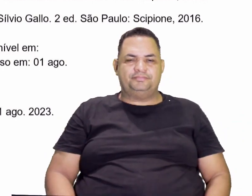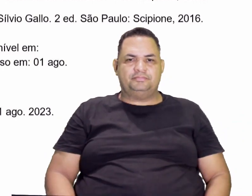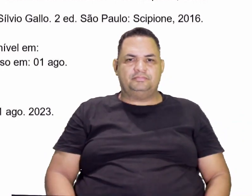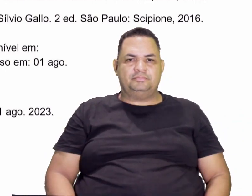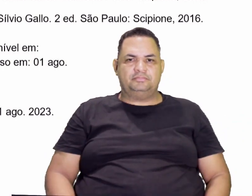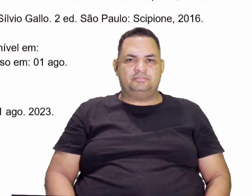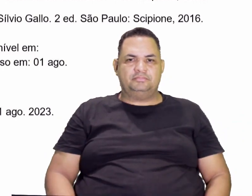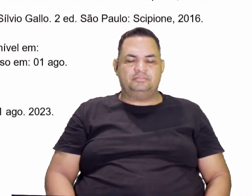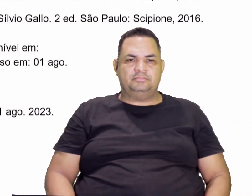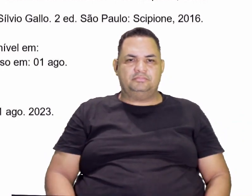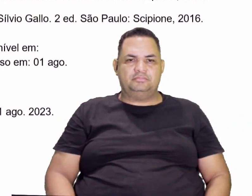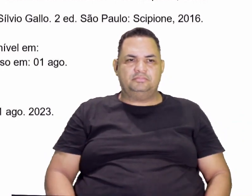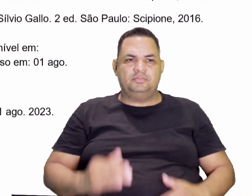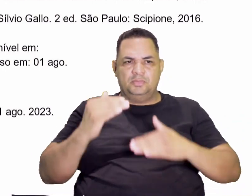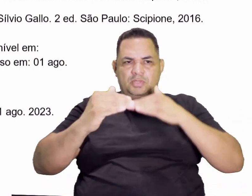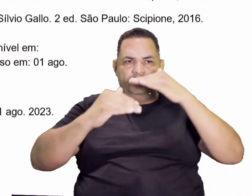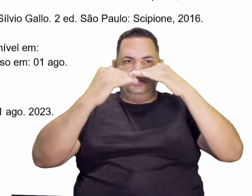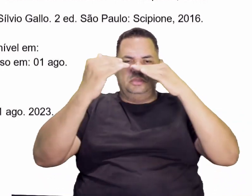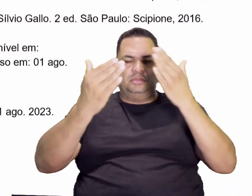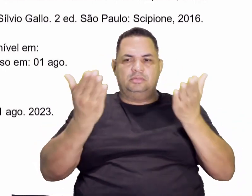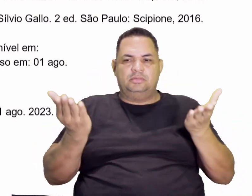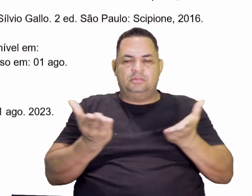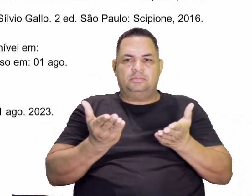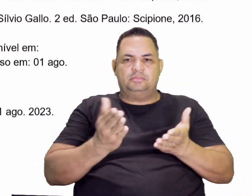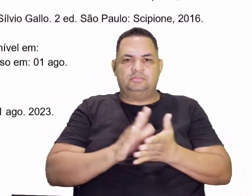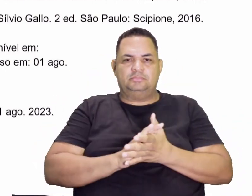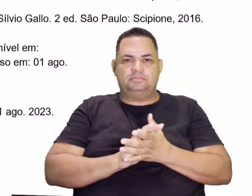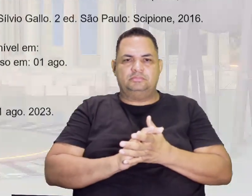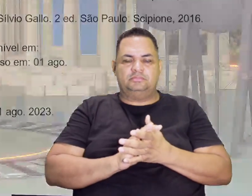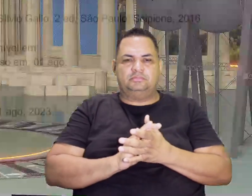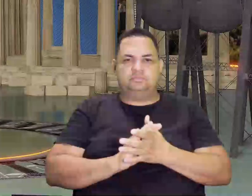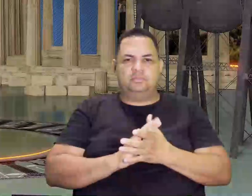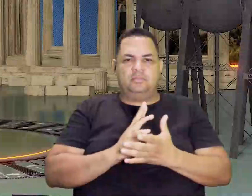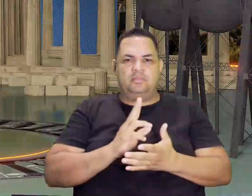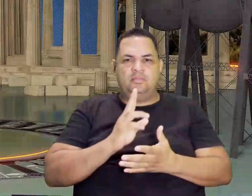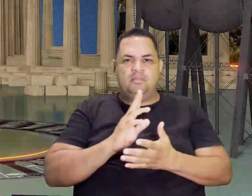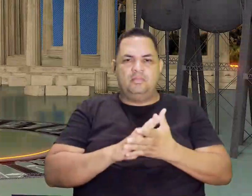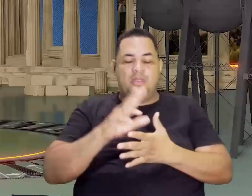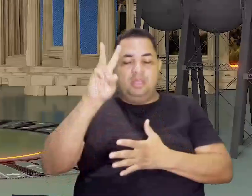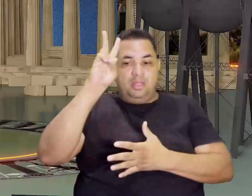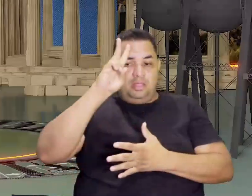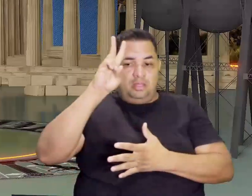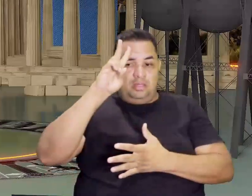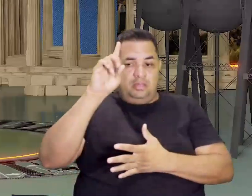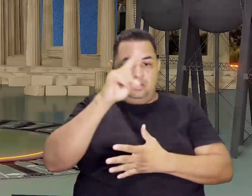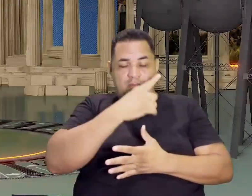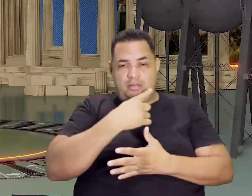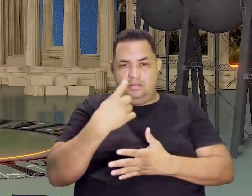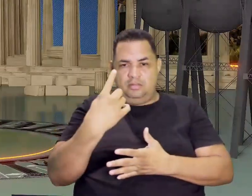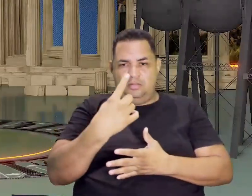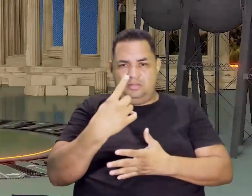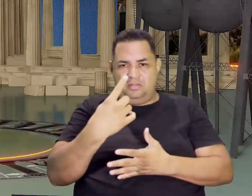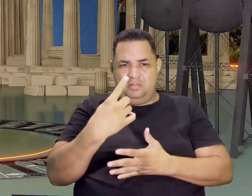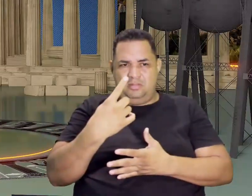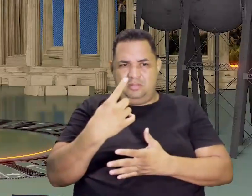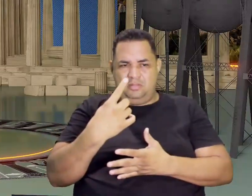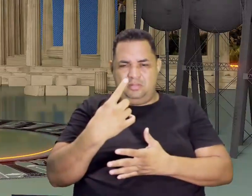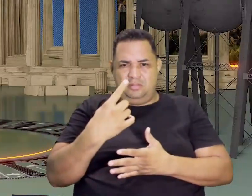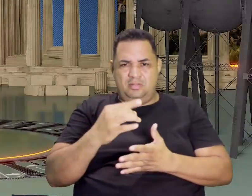diante dessa perspectiva, a gente avançou mais um pouco sobre o processo. E só lembrando que nós colocamos aqui